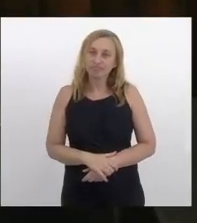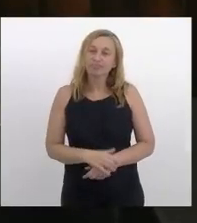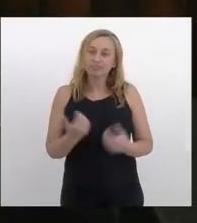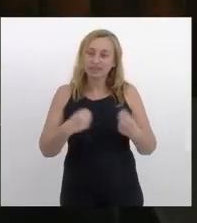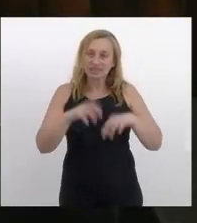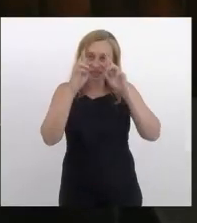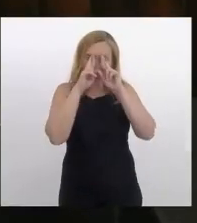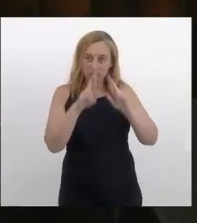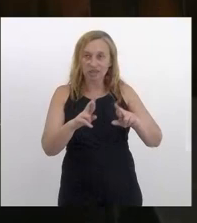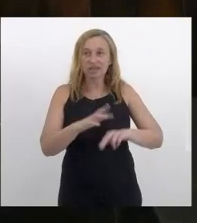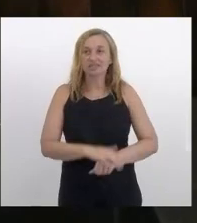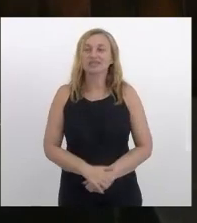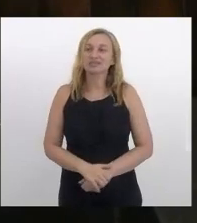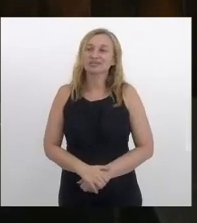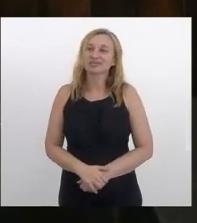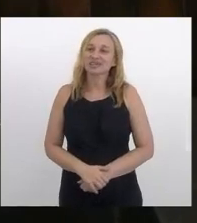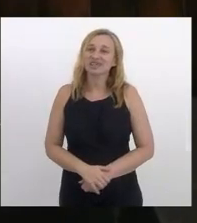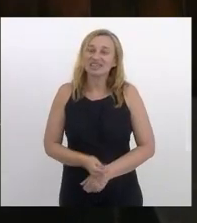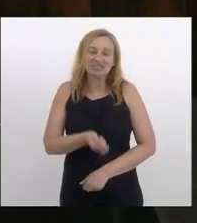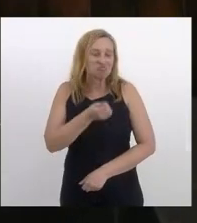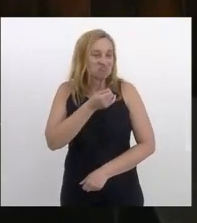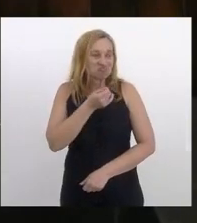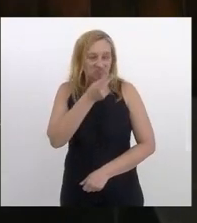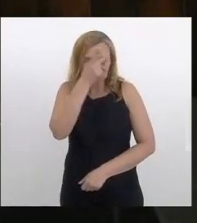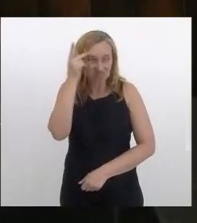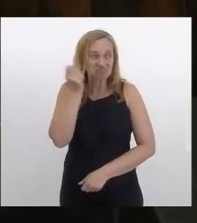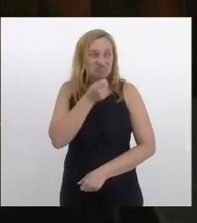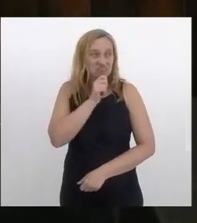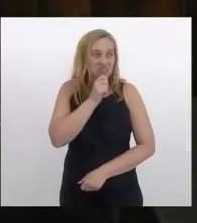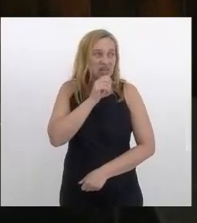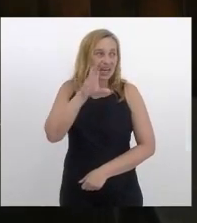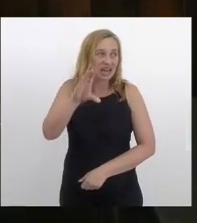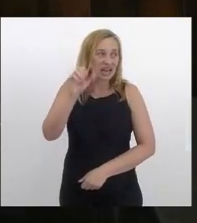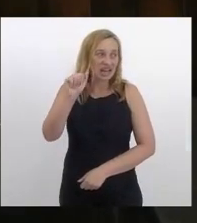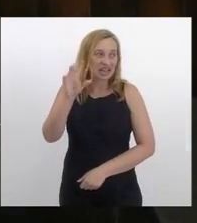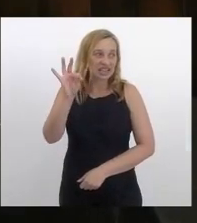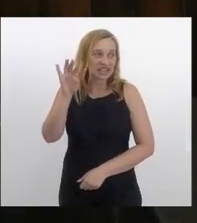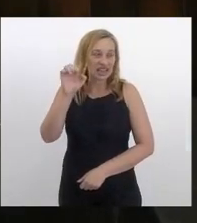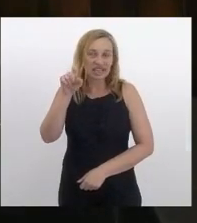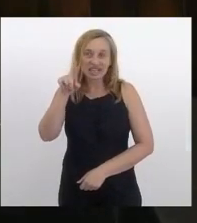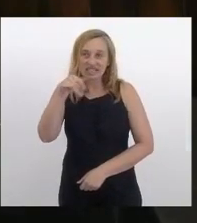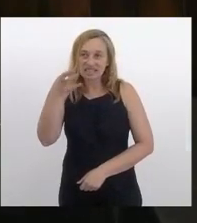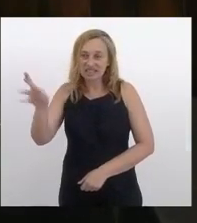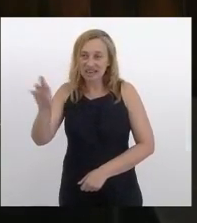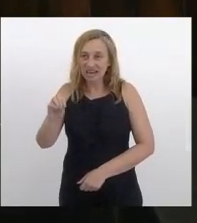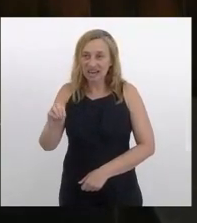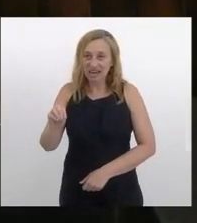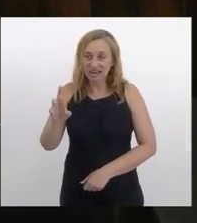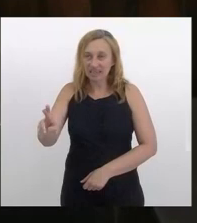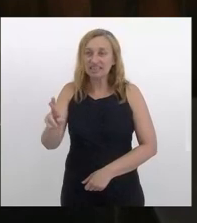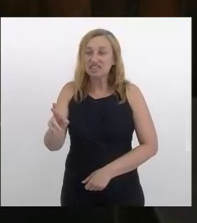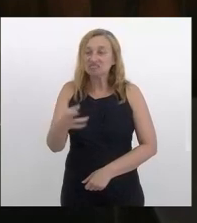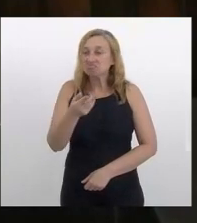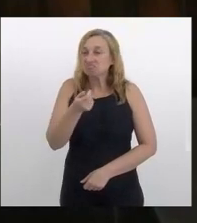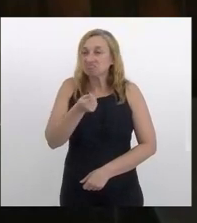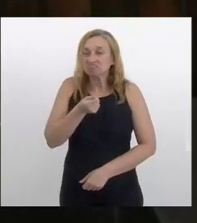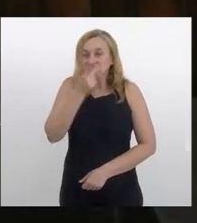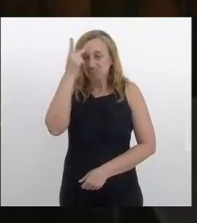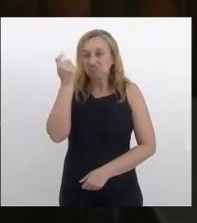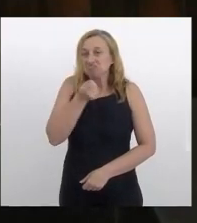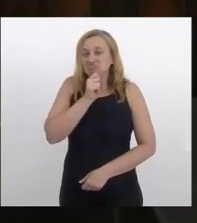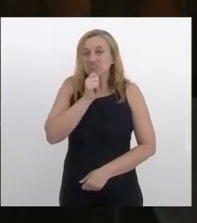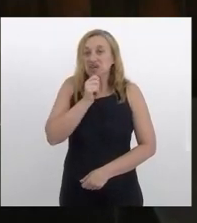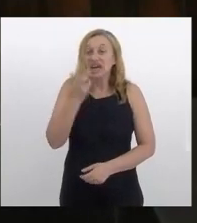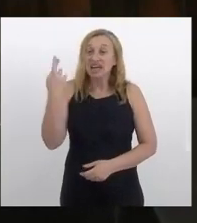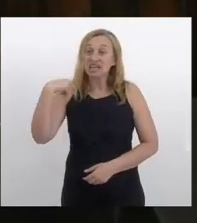ser respeitado. Ninguém espera catequizar ninguém. Não há essa necessidade. Religião,